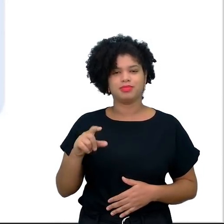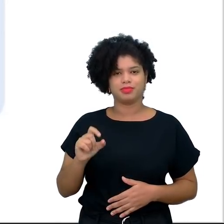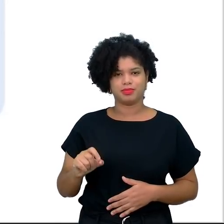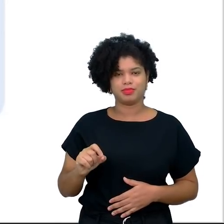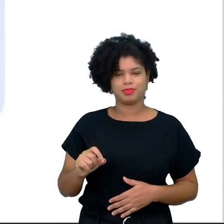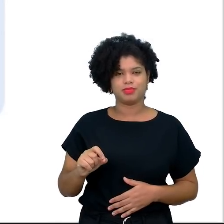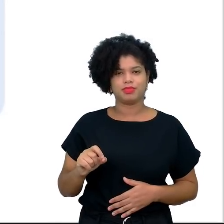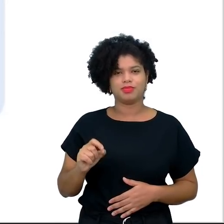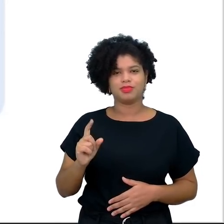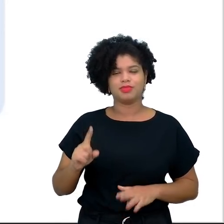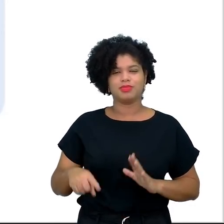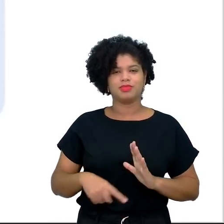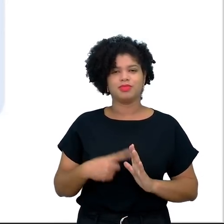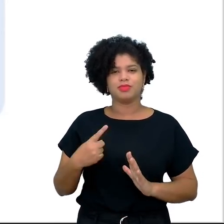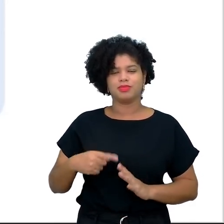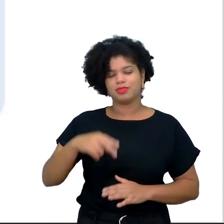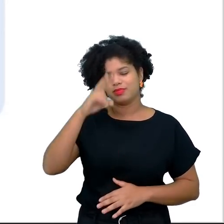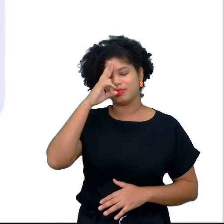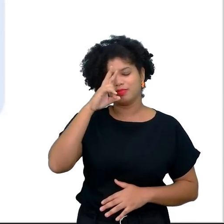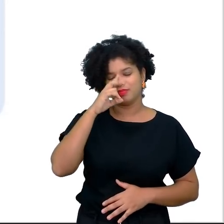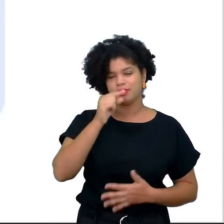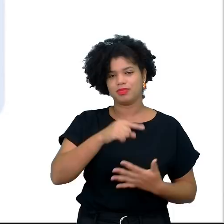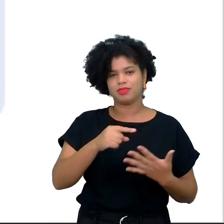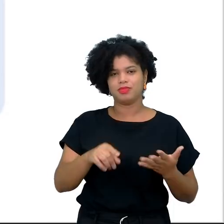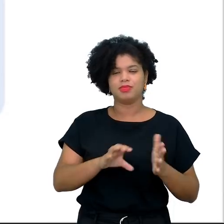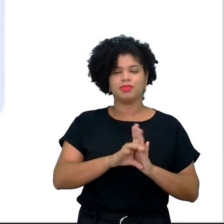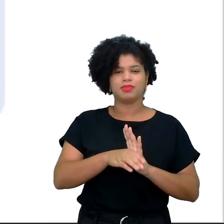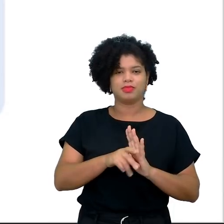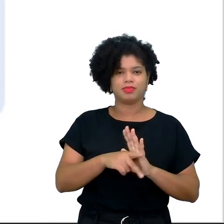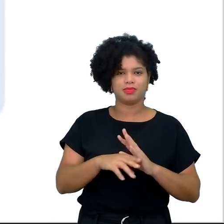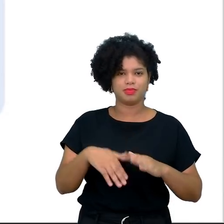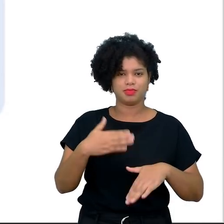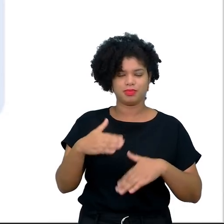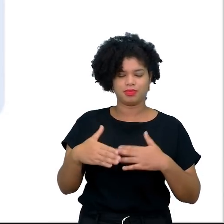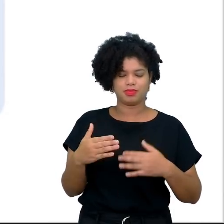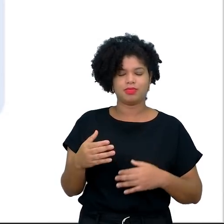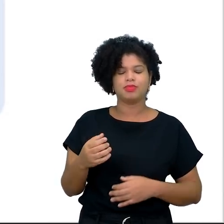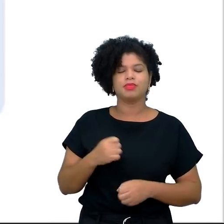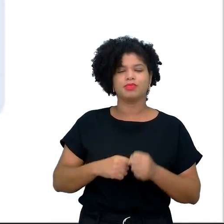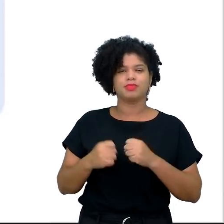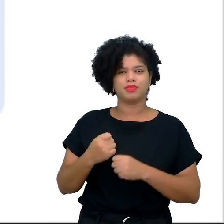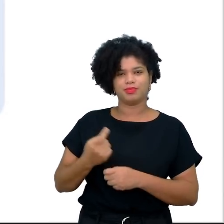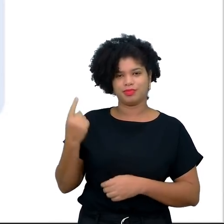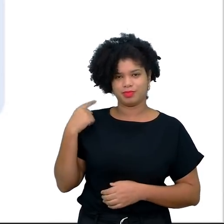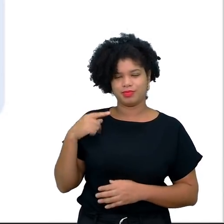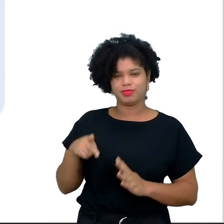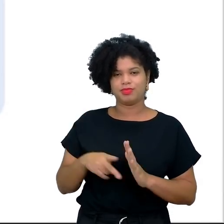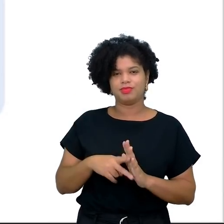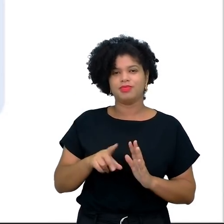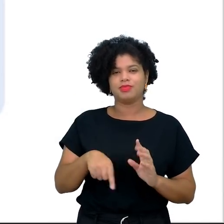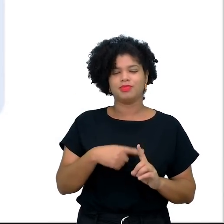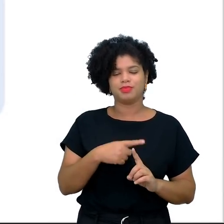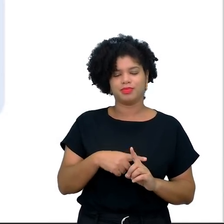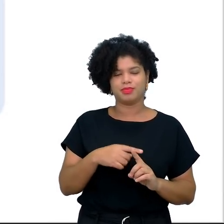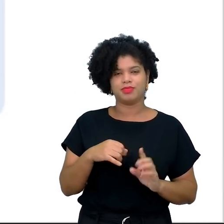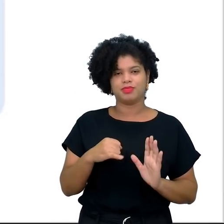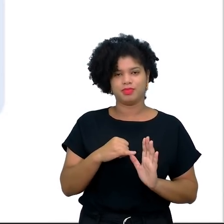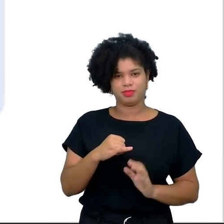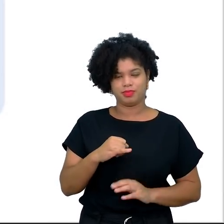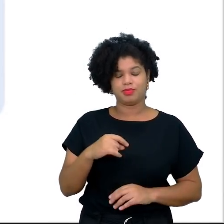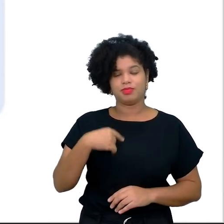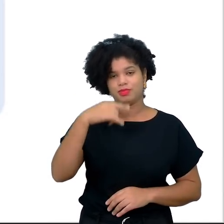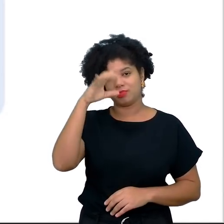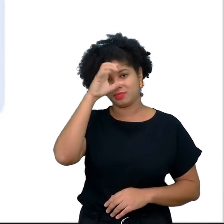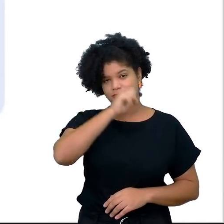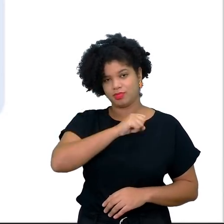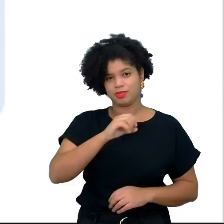gente vai, no primeiro momento, recuperar alguns conceitos desenvolvidos no encontro anterior, né, do campo aditivo. Vamos aprofundar a compreensão